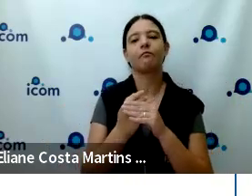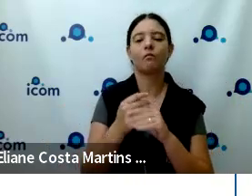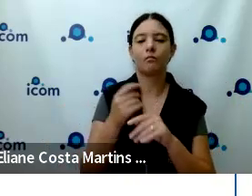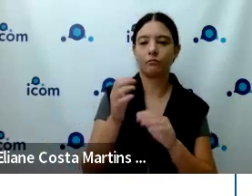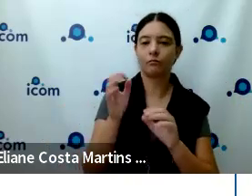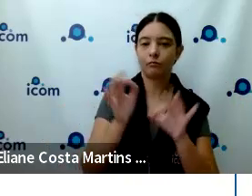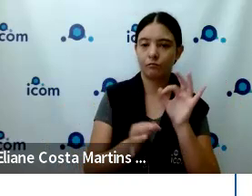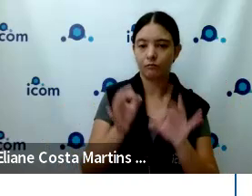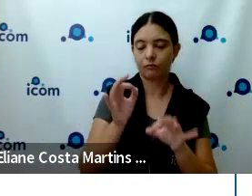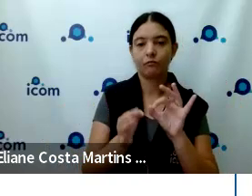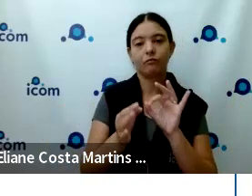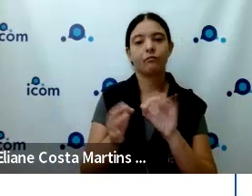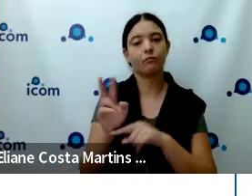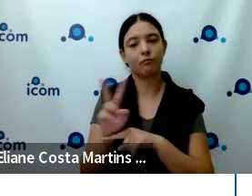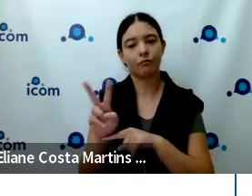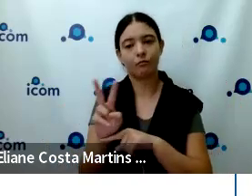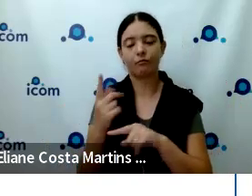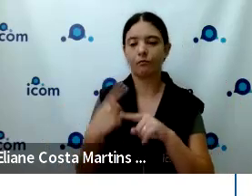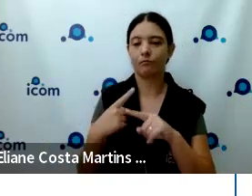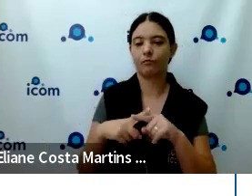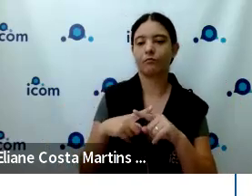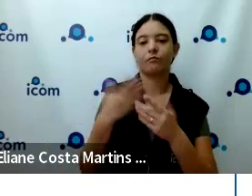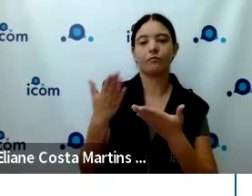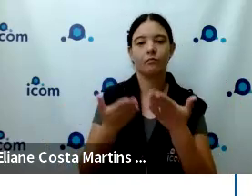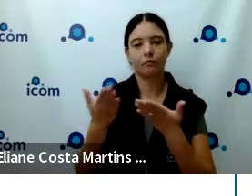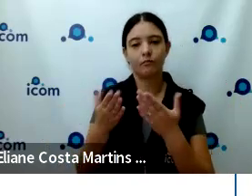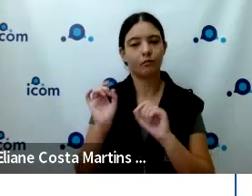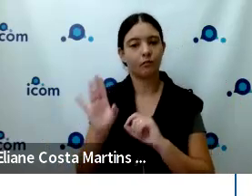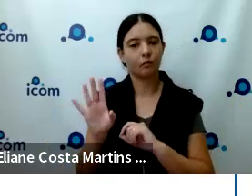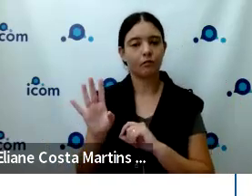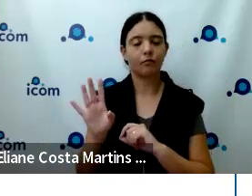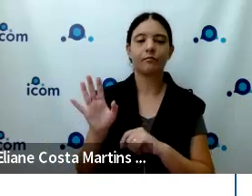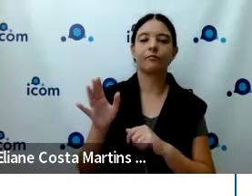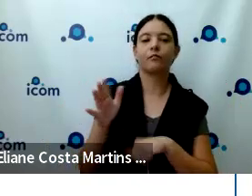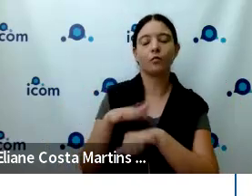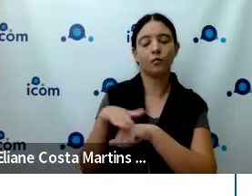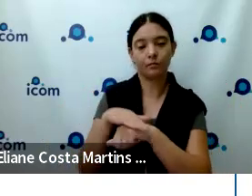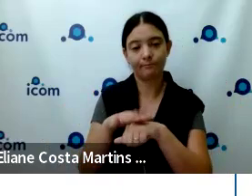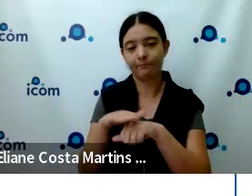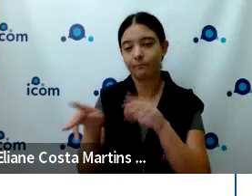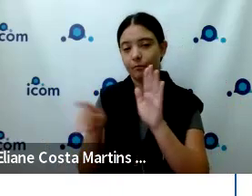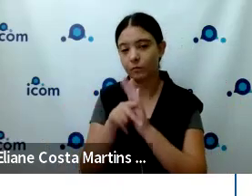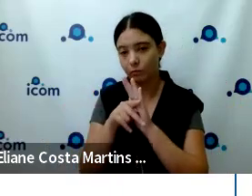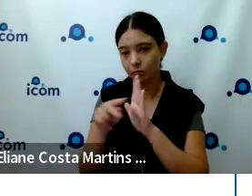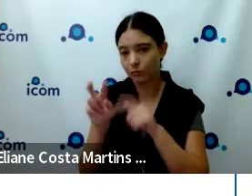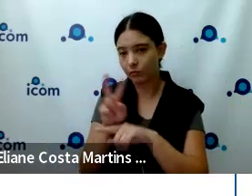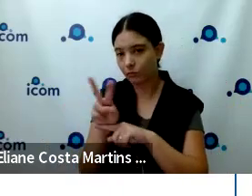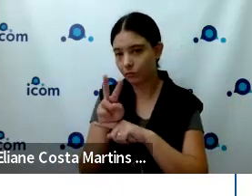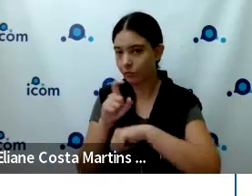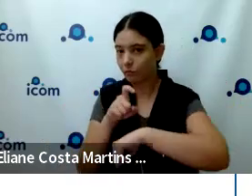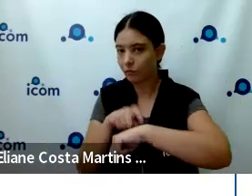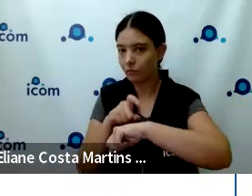um tribunal que apenas trata de ações em matérias fiscais, e o prazo